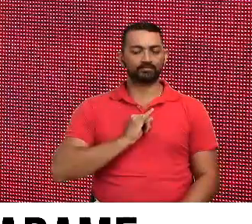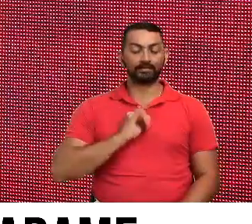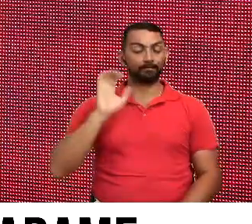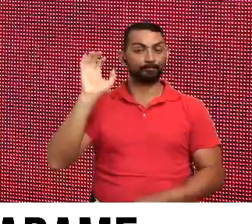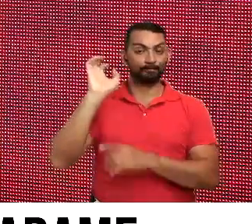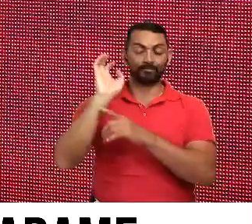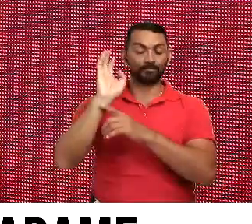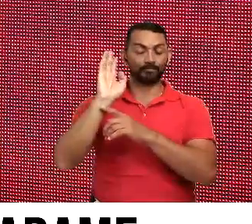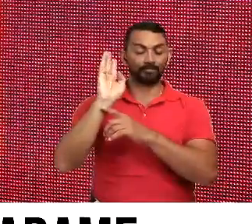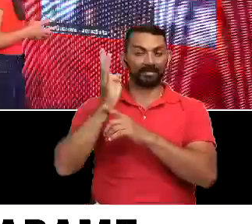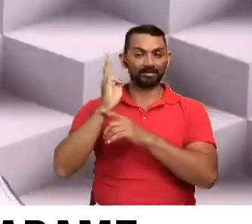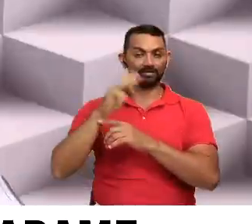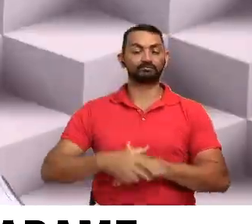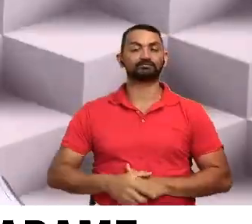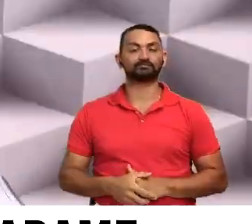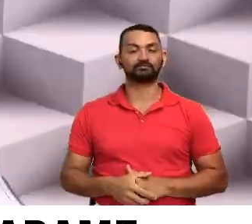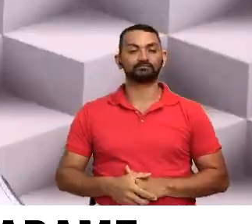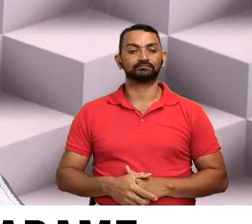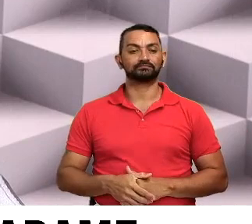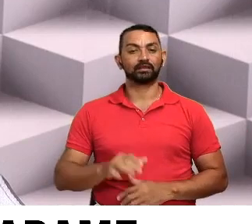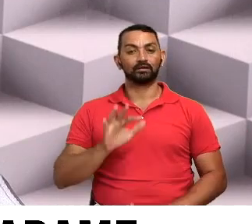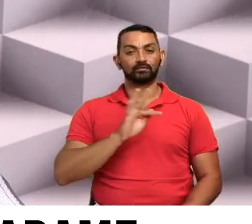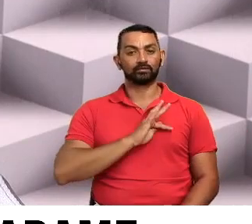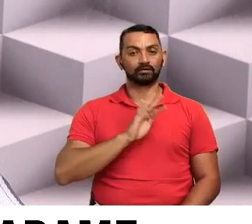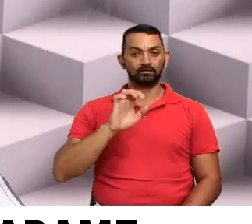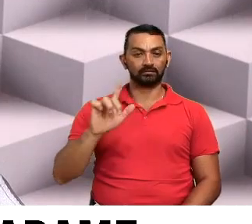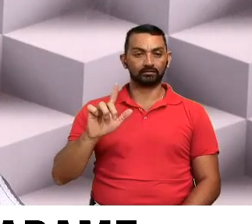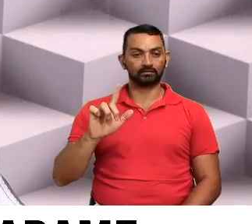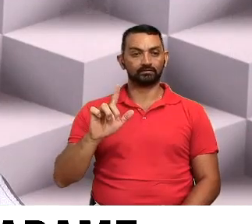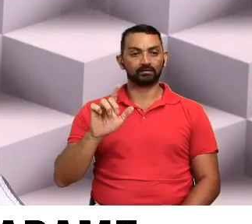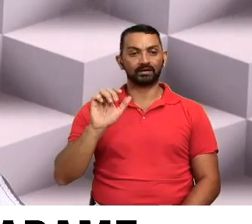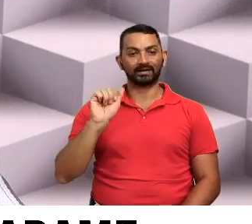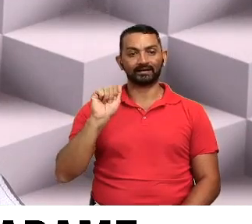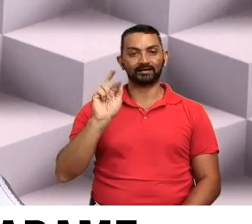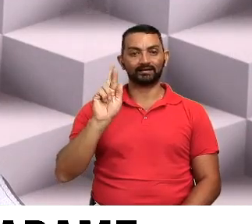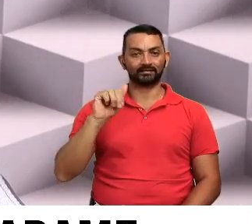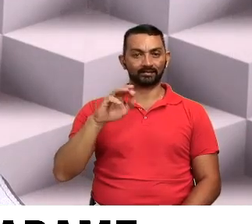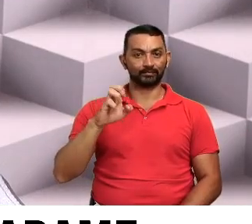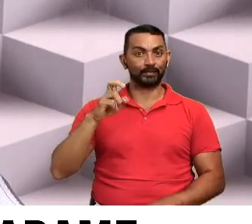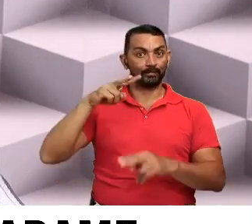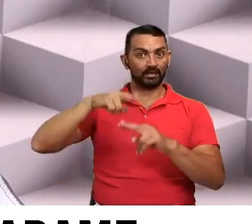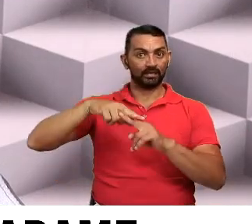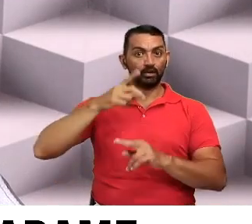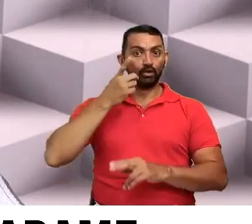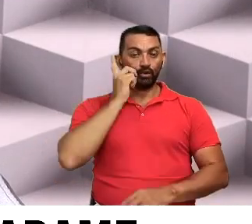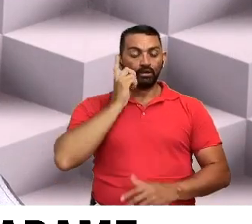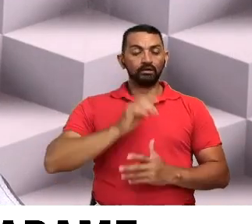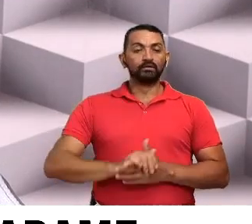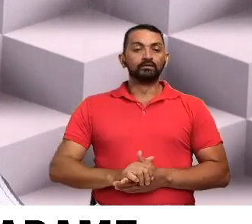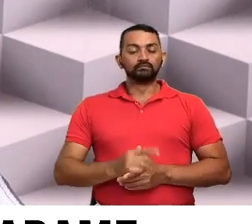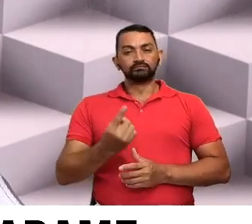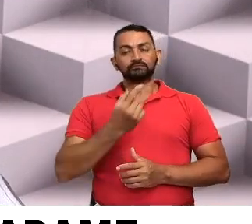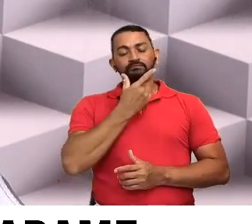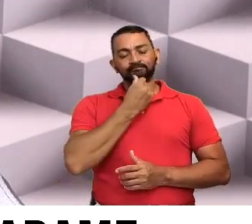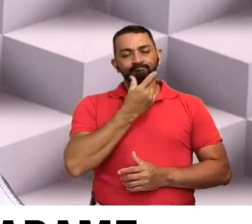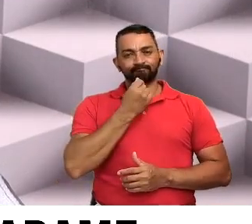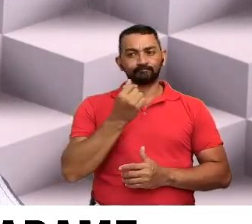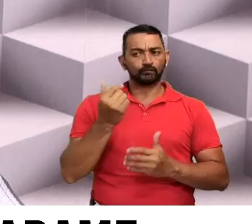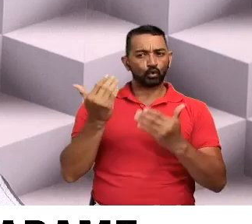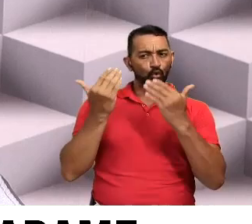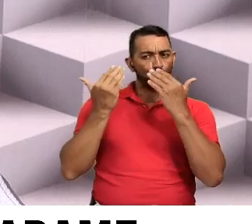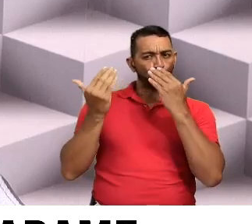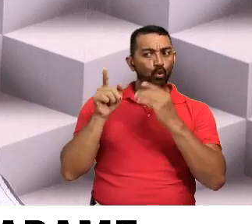no estado do Maranhão. É isso aí, Valéria. Foi a Polícia Civil de Arame que prendeu ontem, né, o